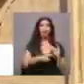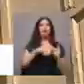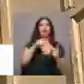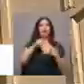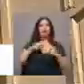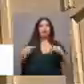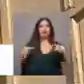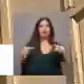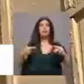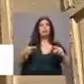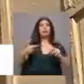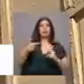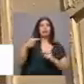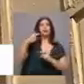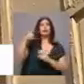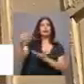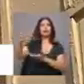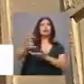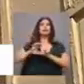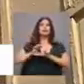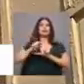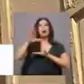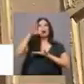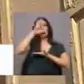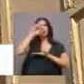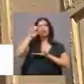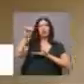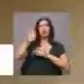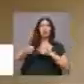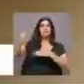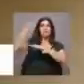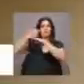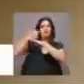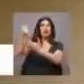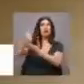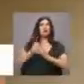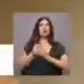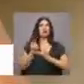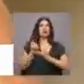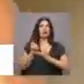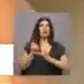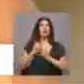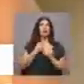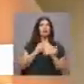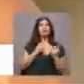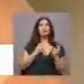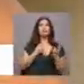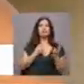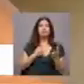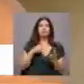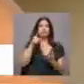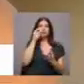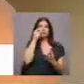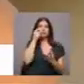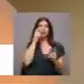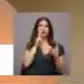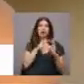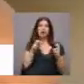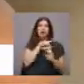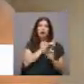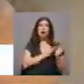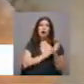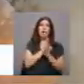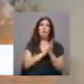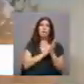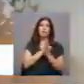uma verba de emergência do Estado Federal. Para o genro de Altair do Carmo, tudo não passa de um aproveitamento vergonhoso de